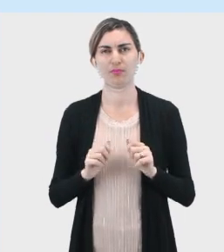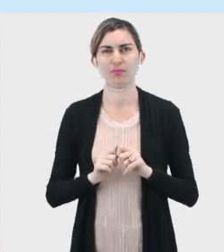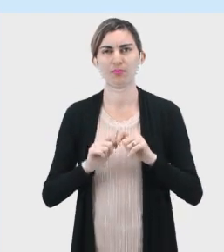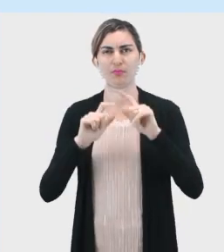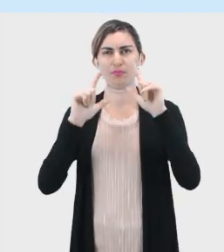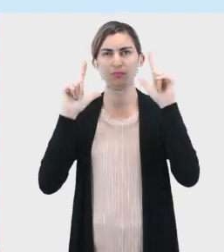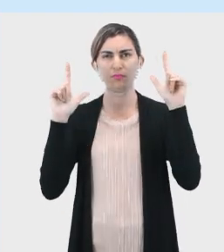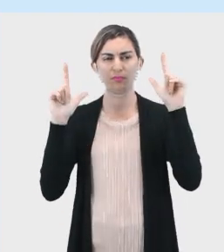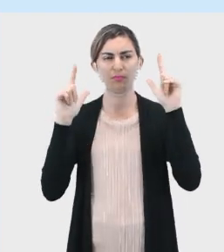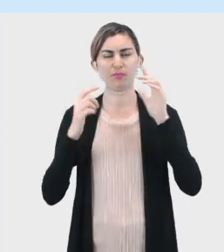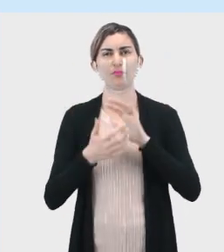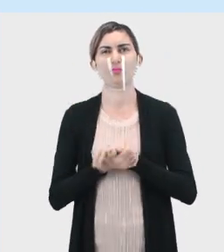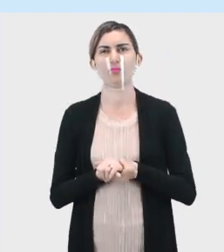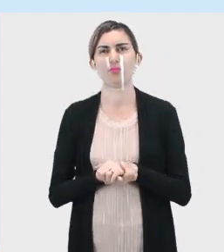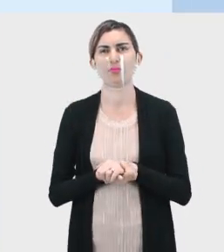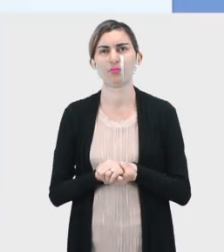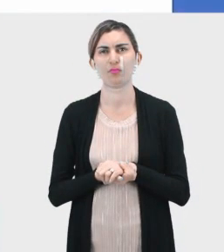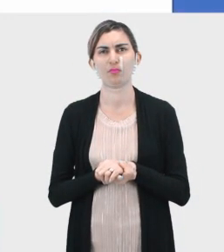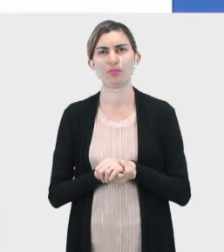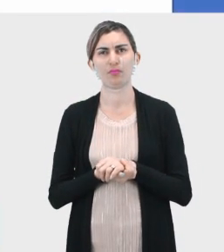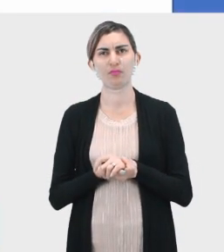tela.